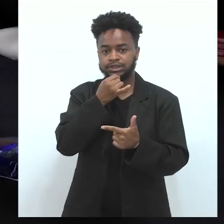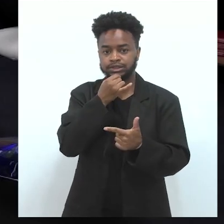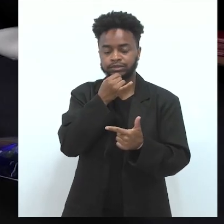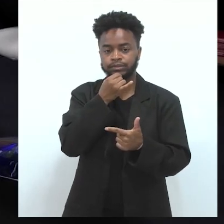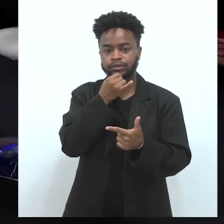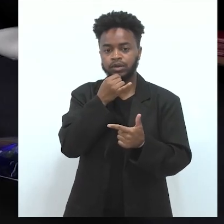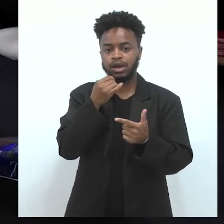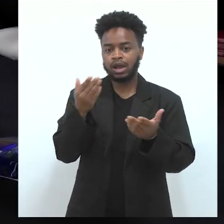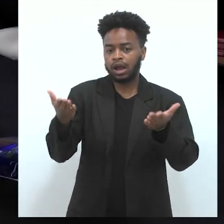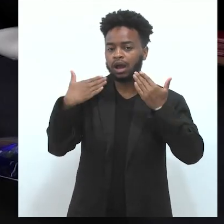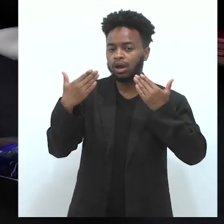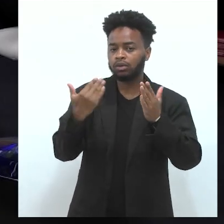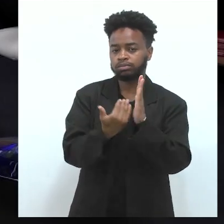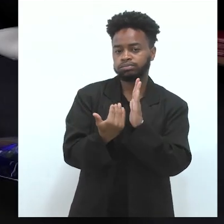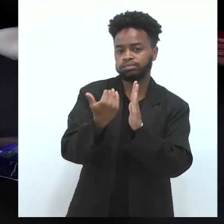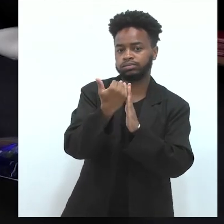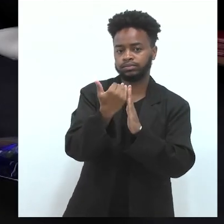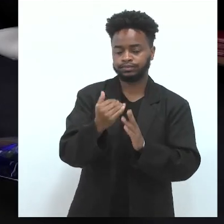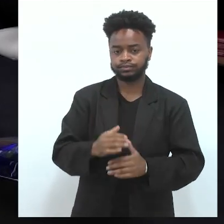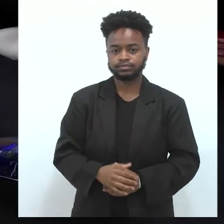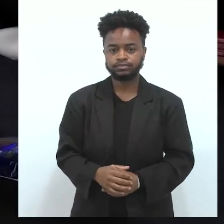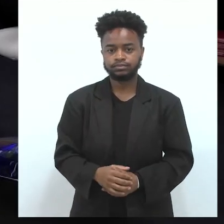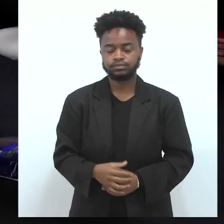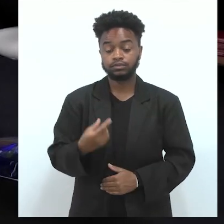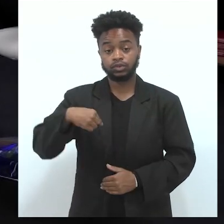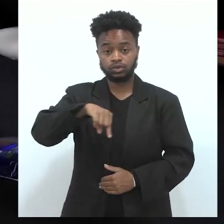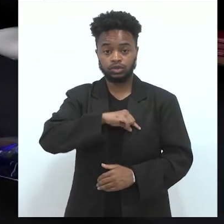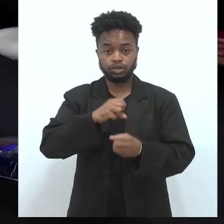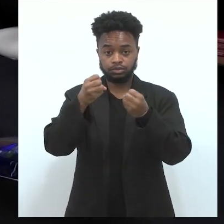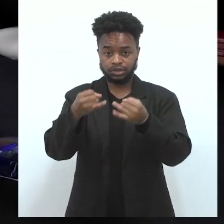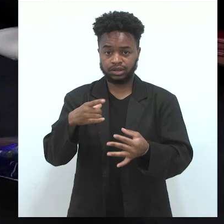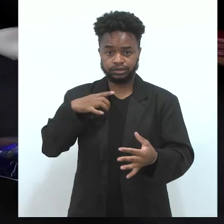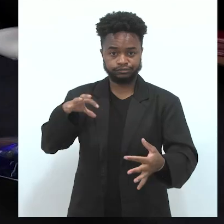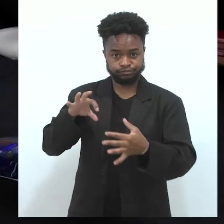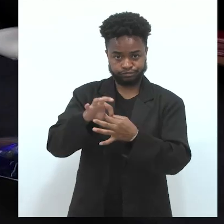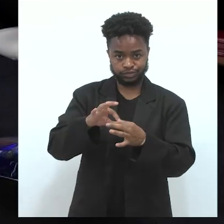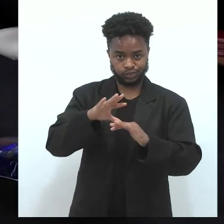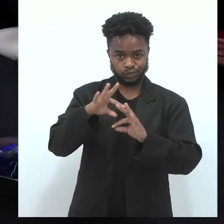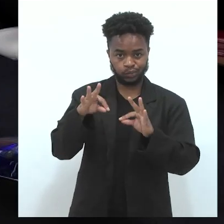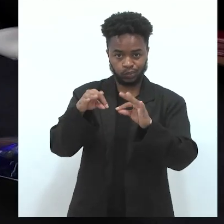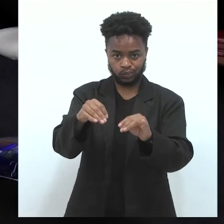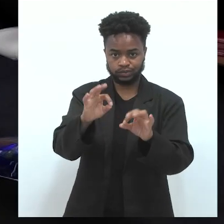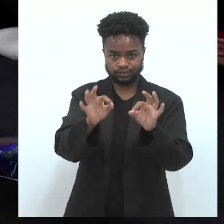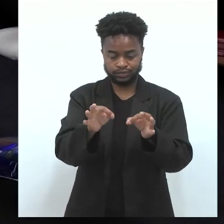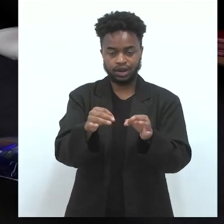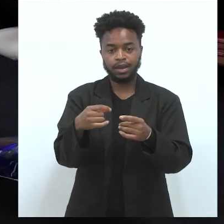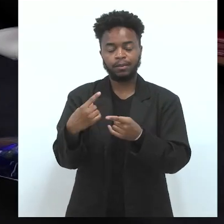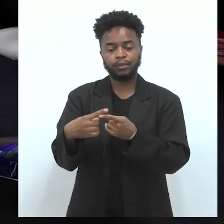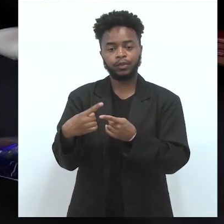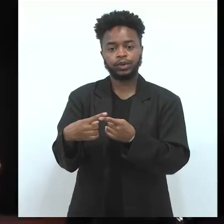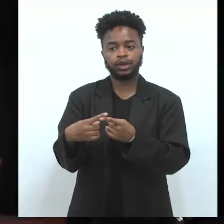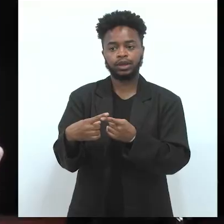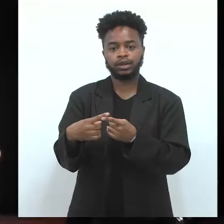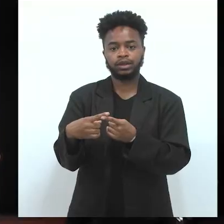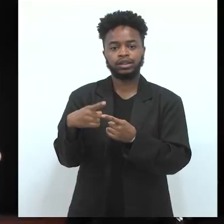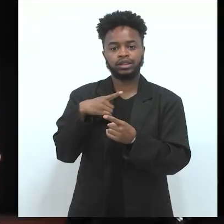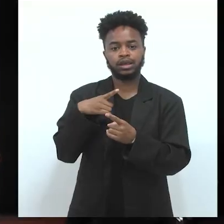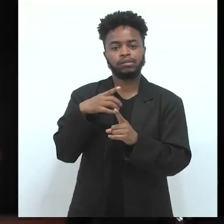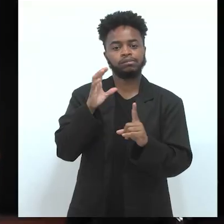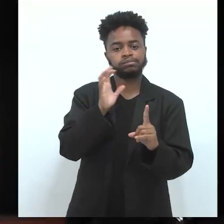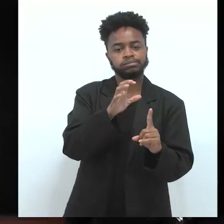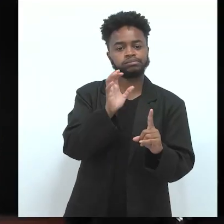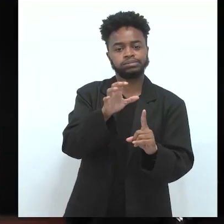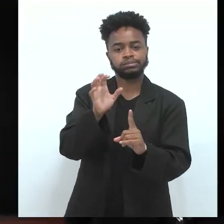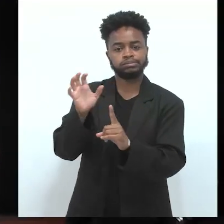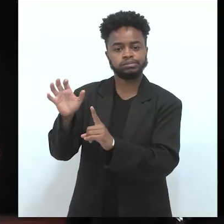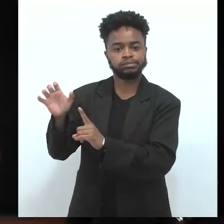como a questão das ondas de calor, por exemplo. A gente estava falando aqui que está tudo interligado, né, Jacinto? Uma coisa vai